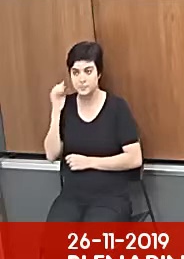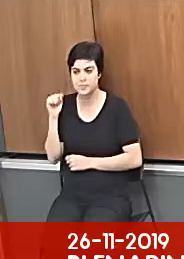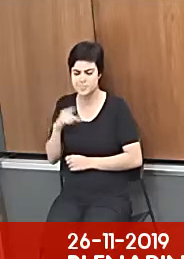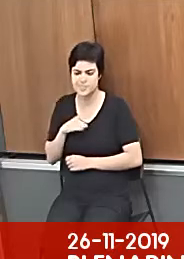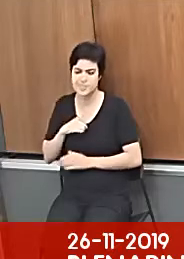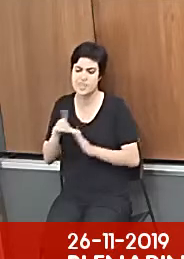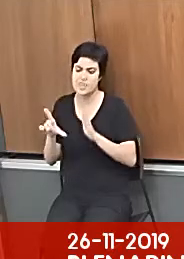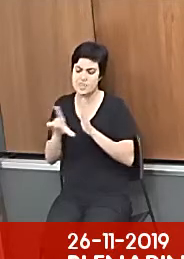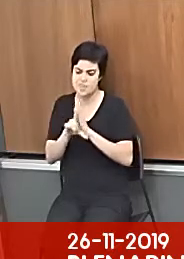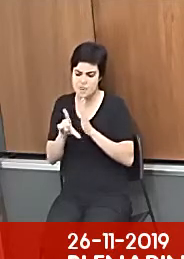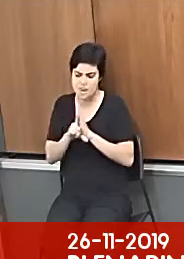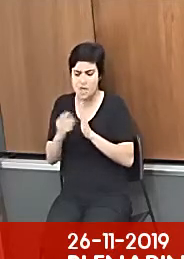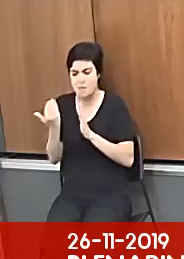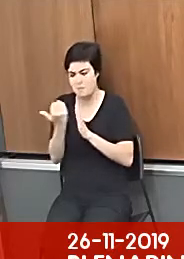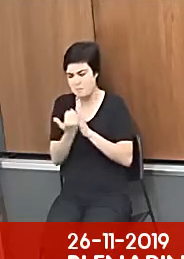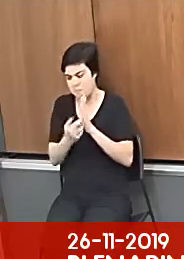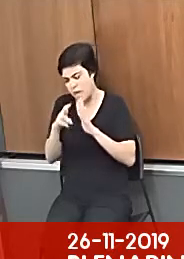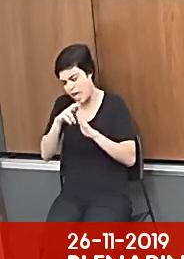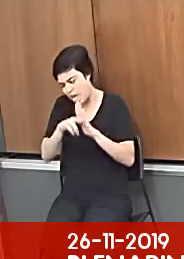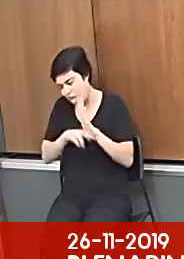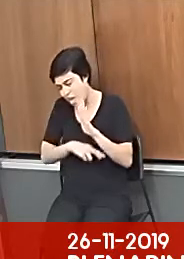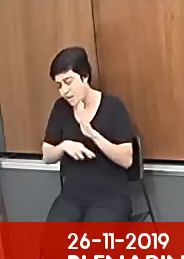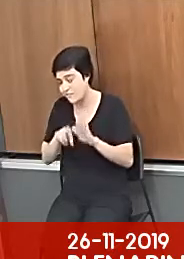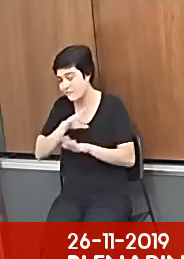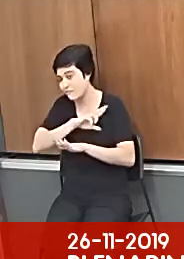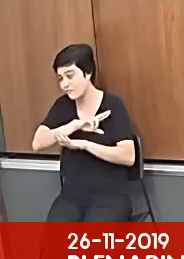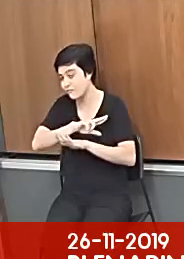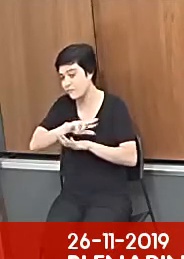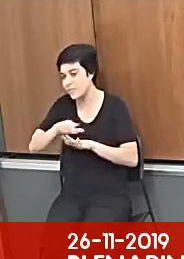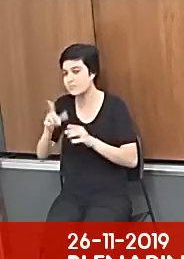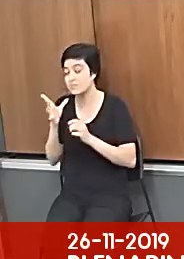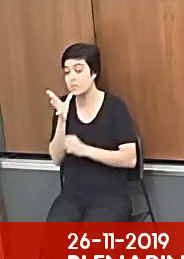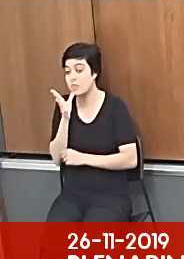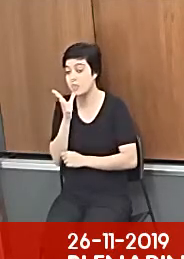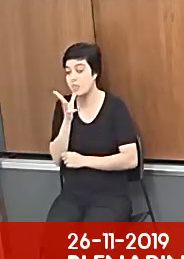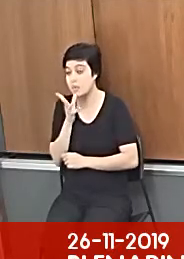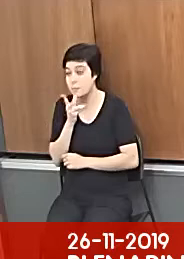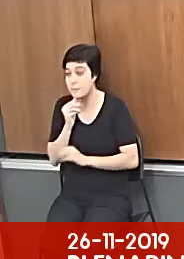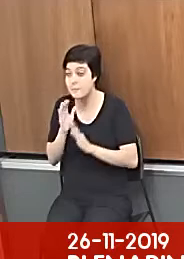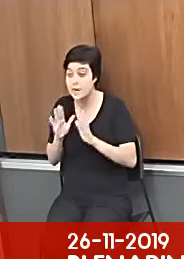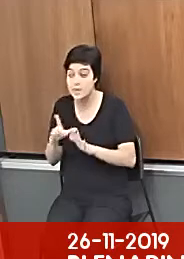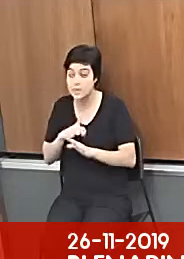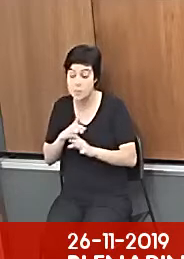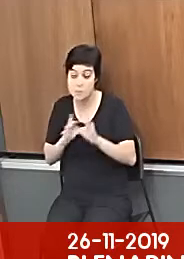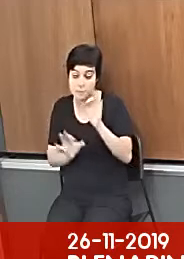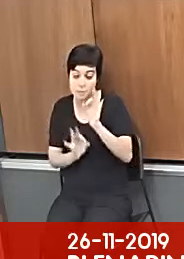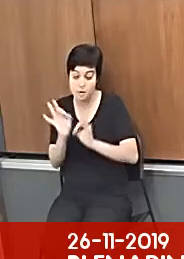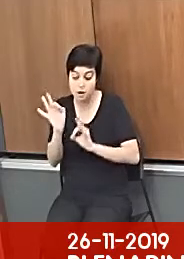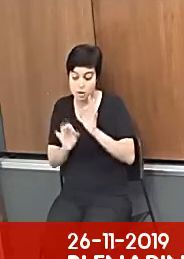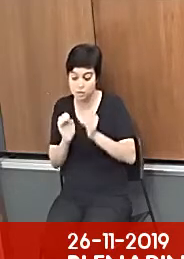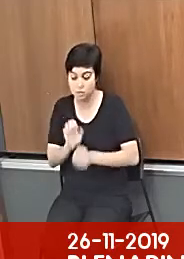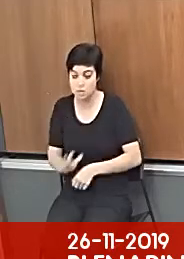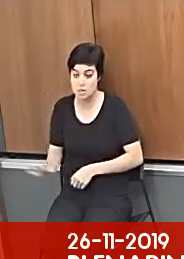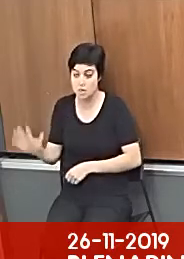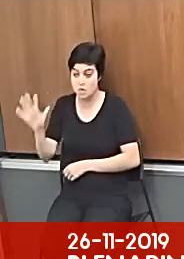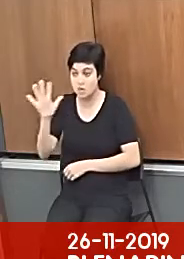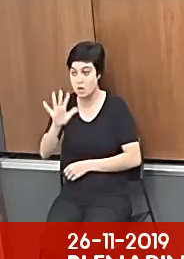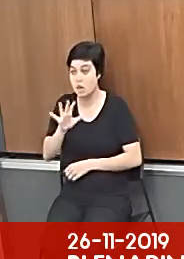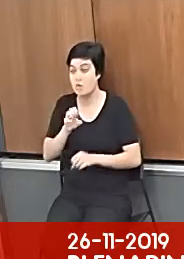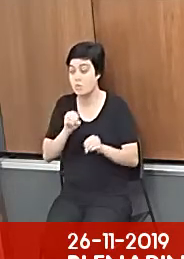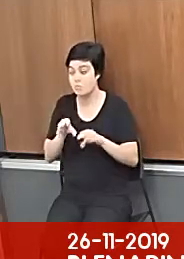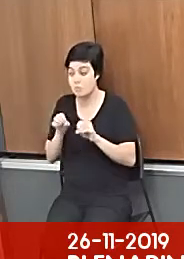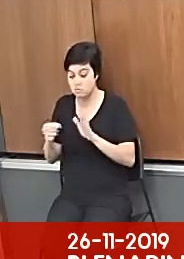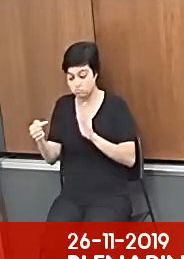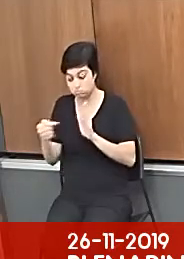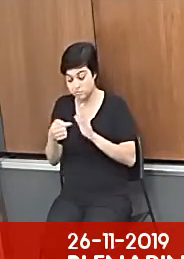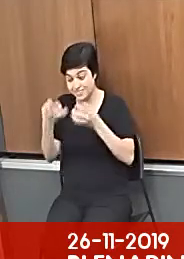legais, burocráticas, são demoradas, mas se já tem o Plano Nacional de Educação prevendo